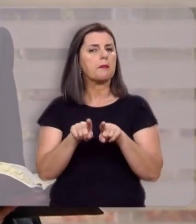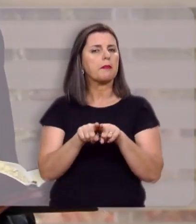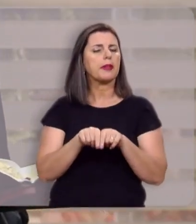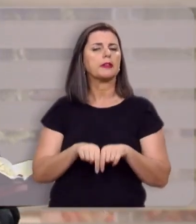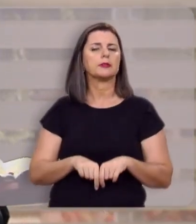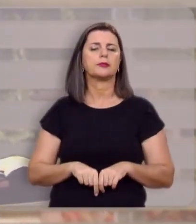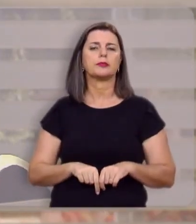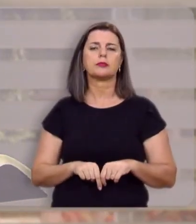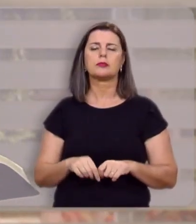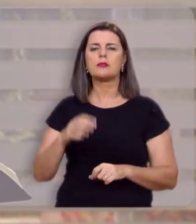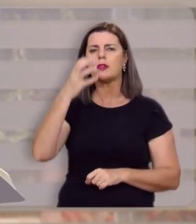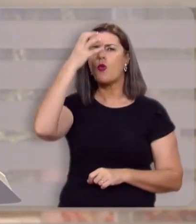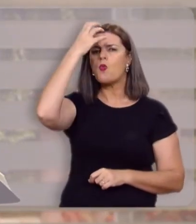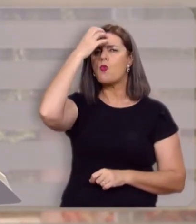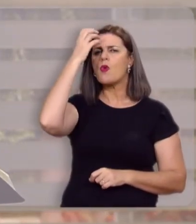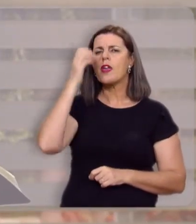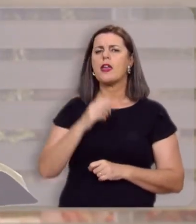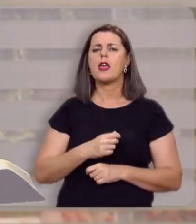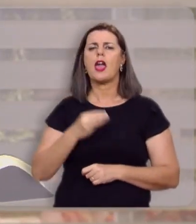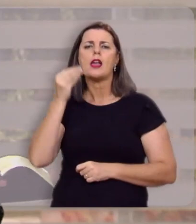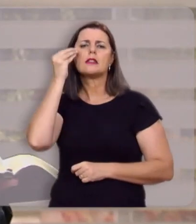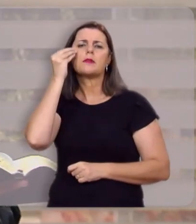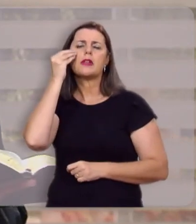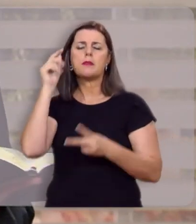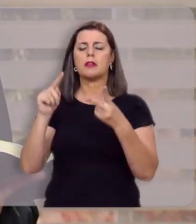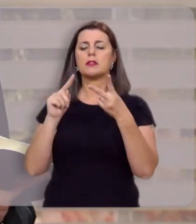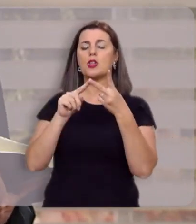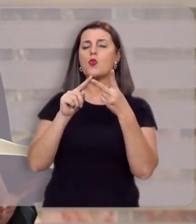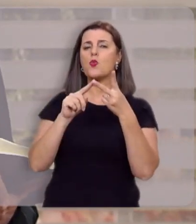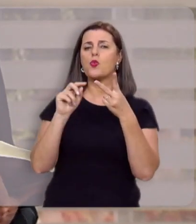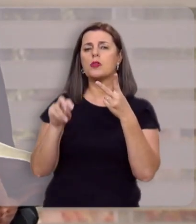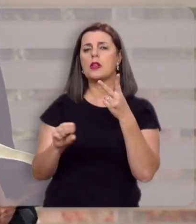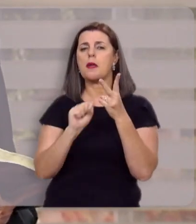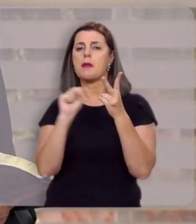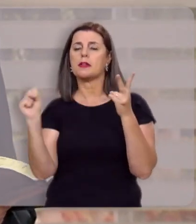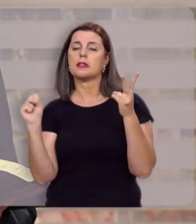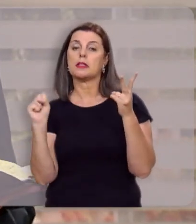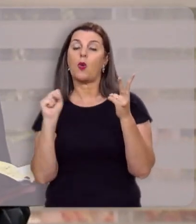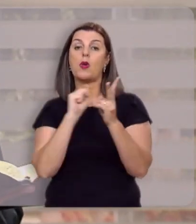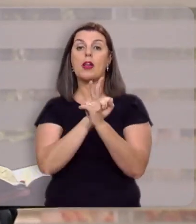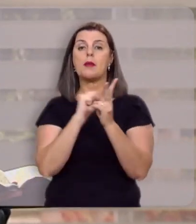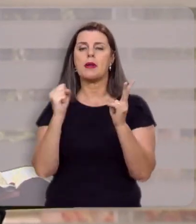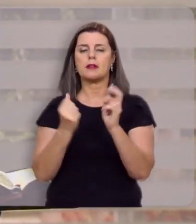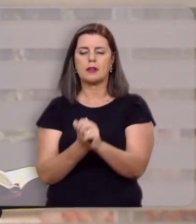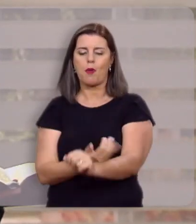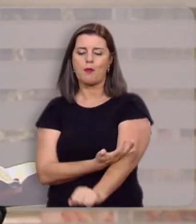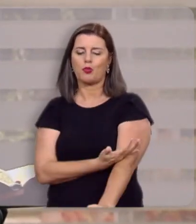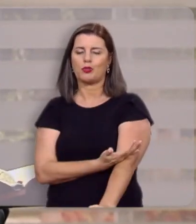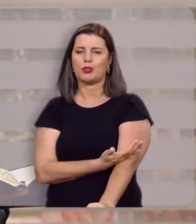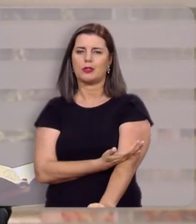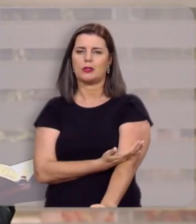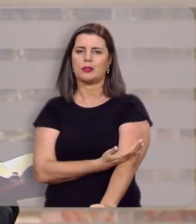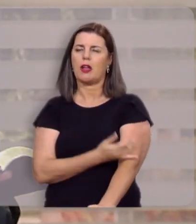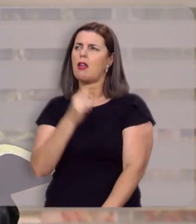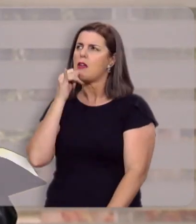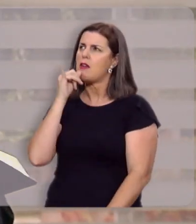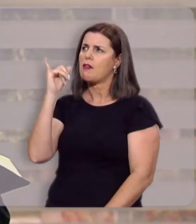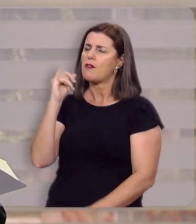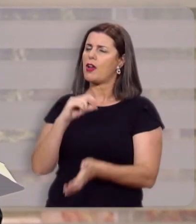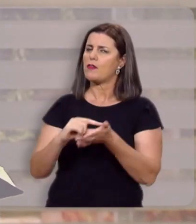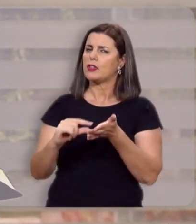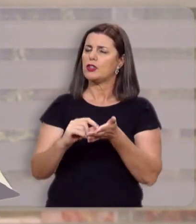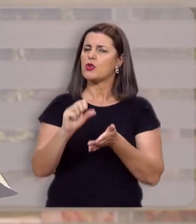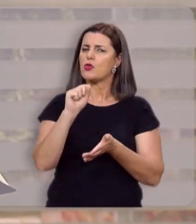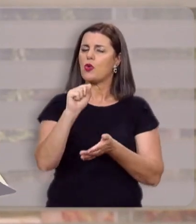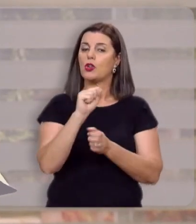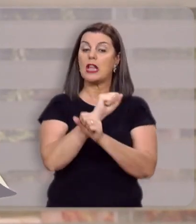que Ezequias experimenta uma segunda libertação, é a libertação emocional. E ele diz no verso